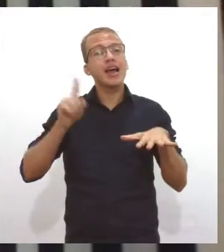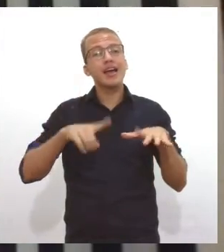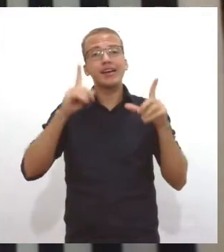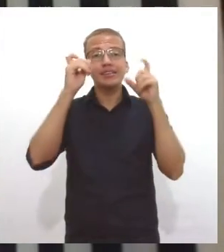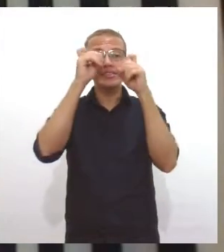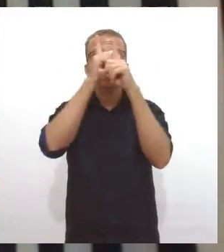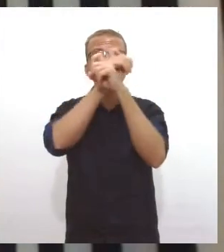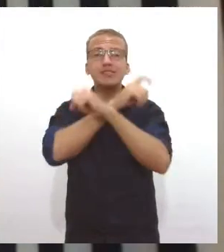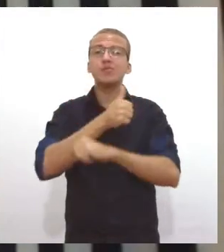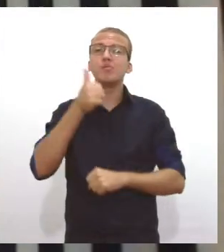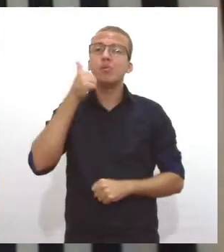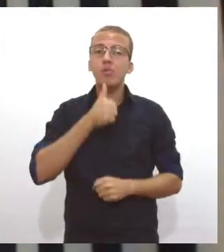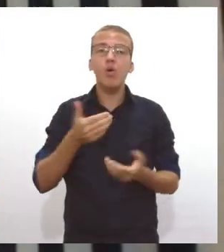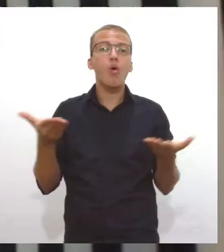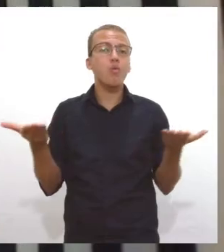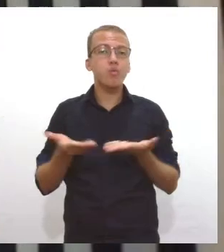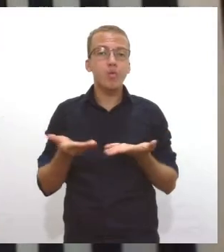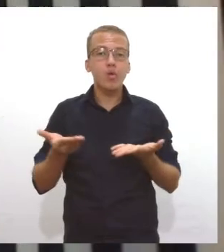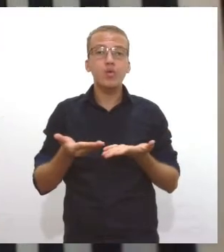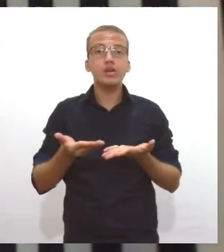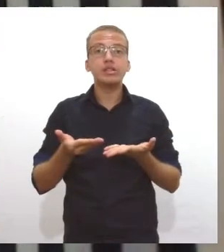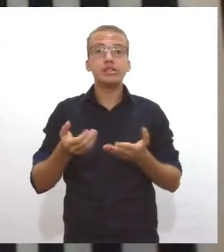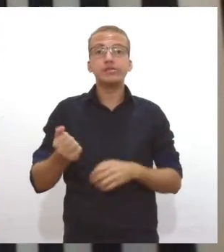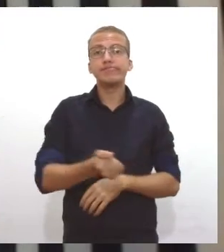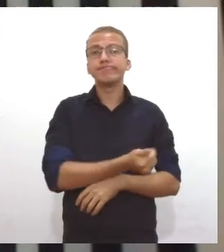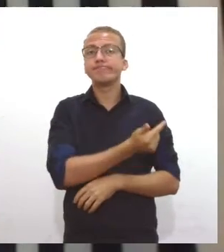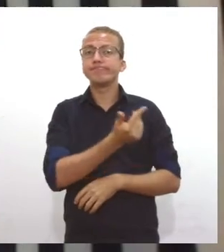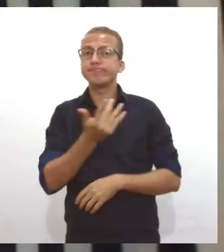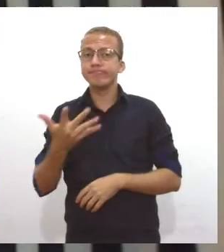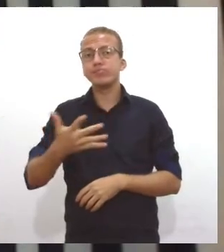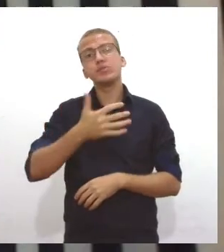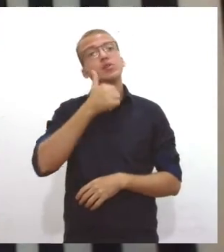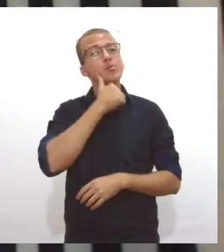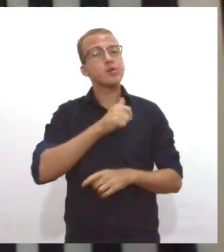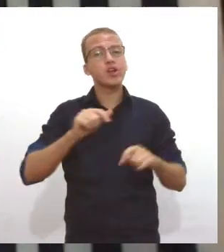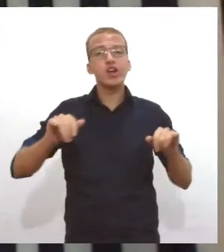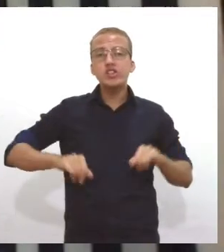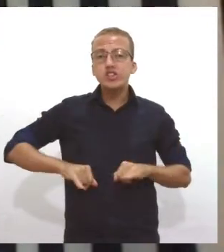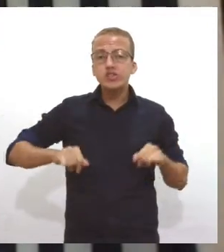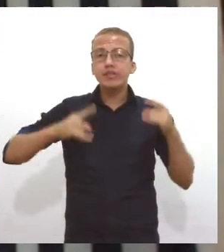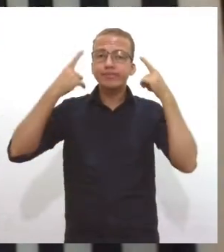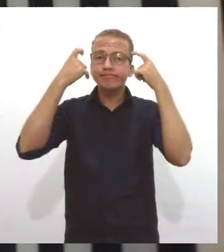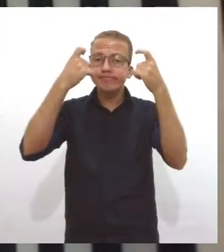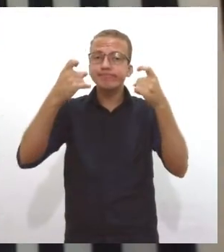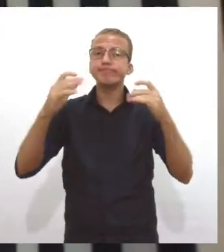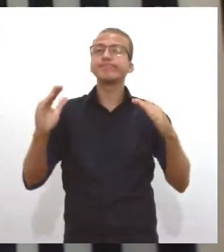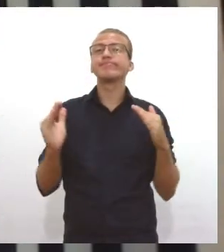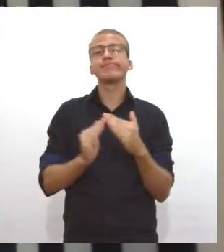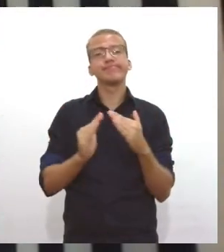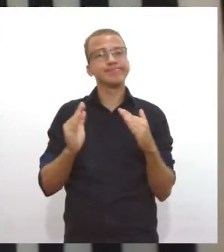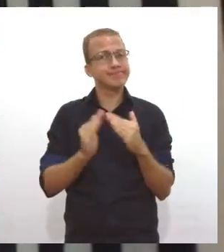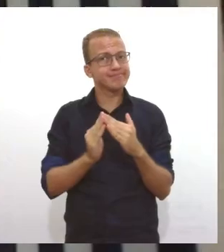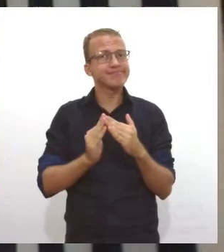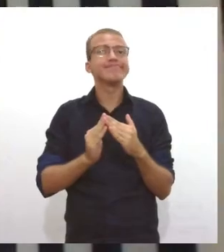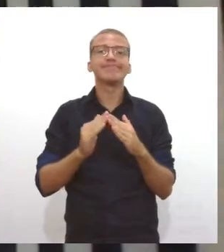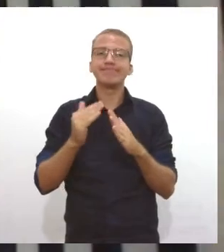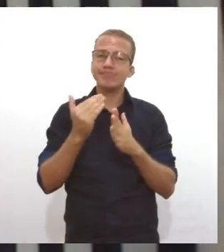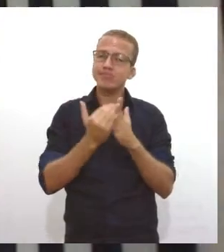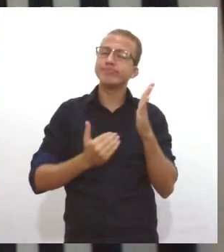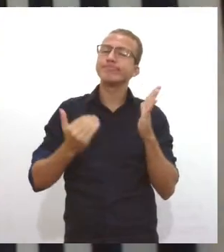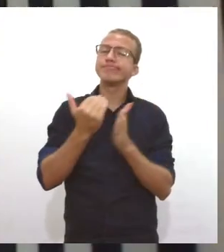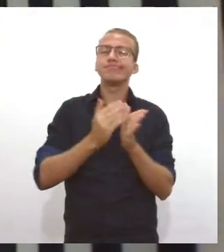aumentou o número da de violência contra as mulheres nos lares Por que as mulheres tiveram que ficar muito mais tempo com seu agressor ou eu não